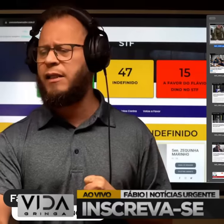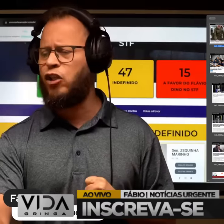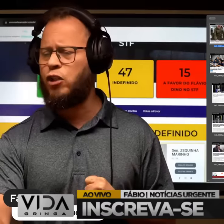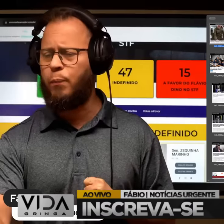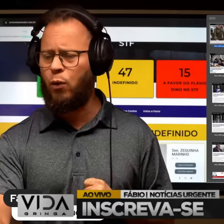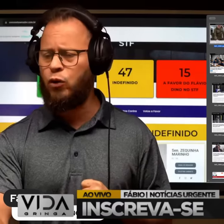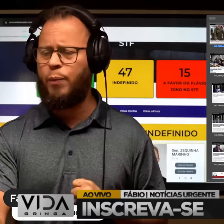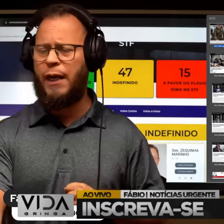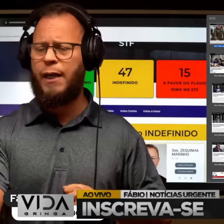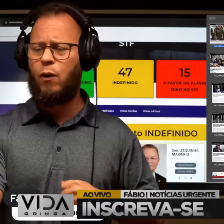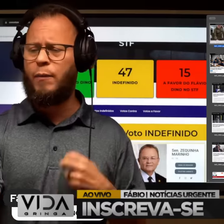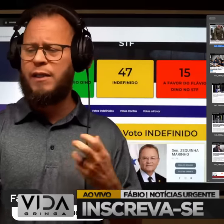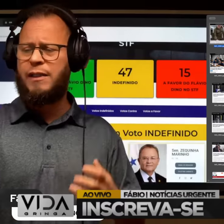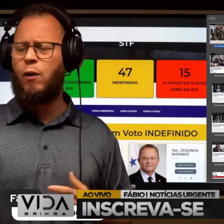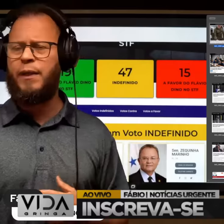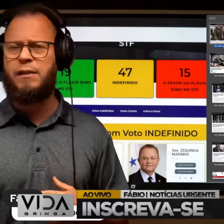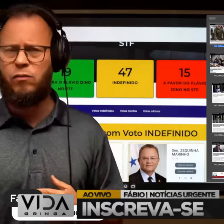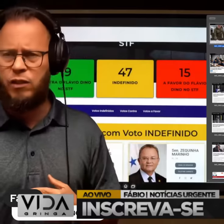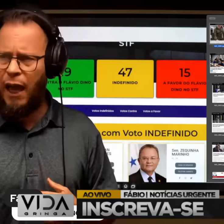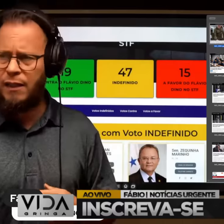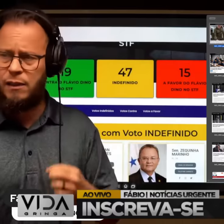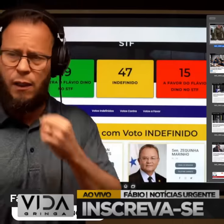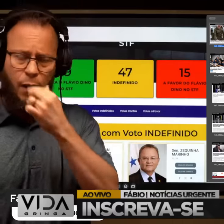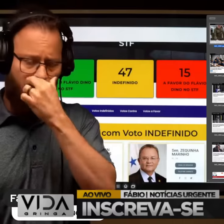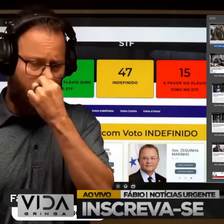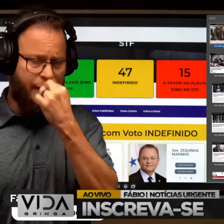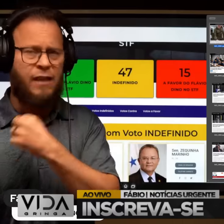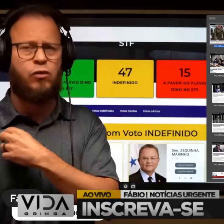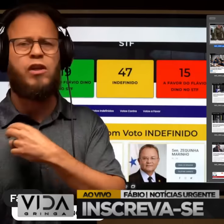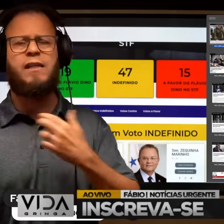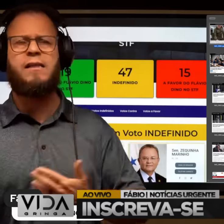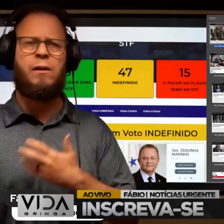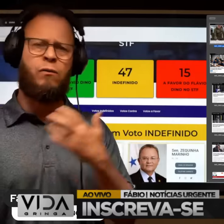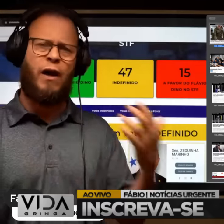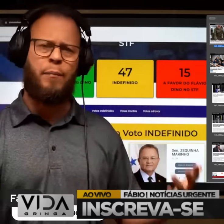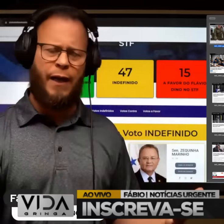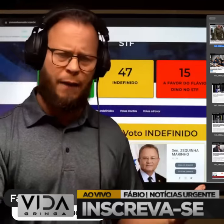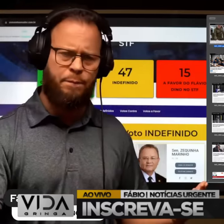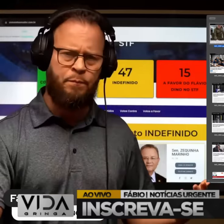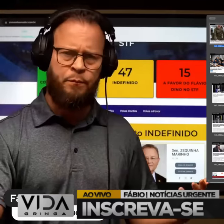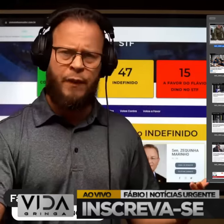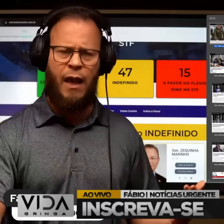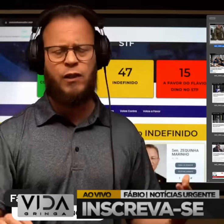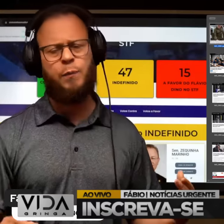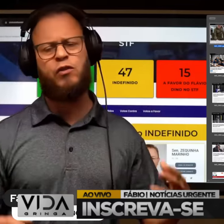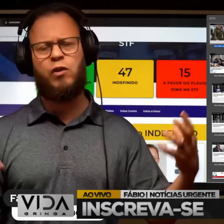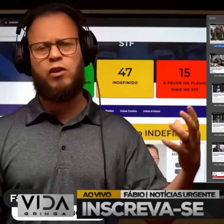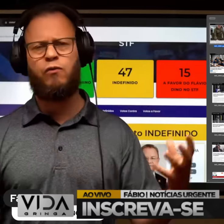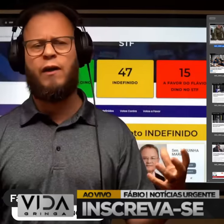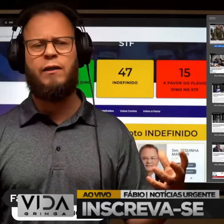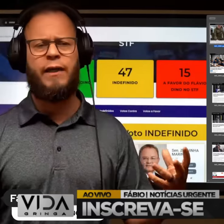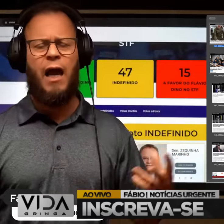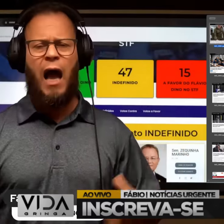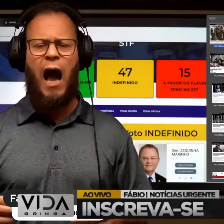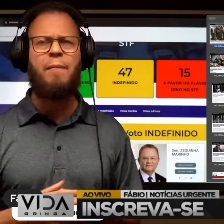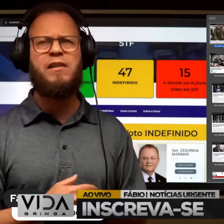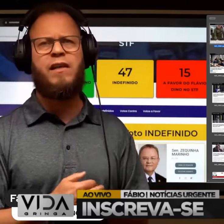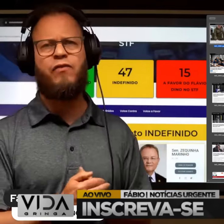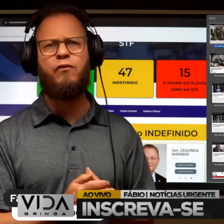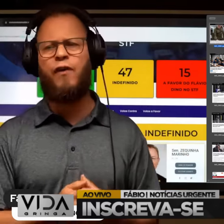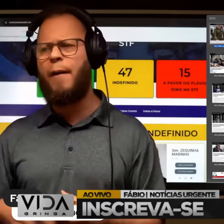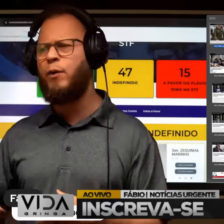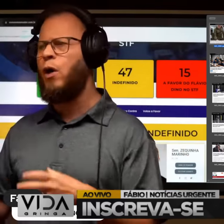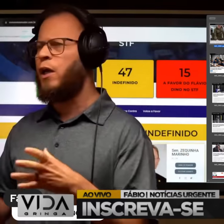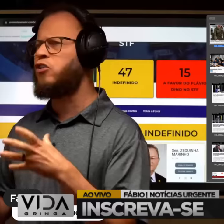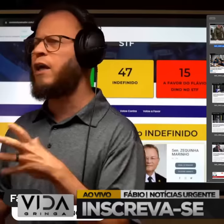se diz pronto para recomeçar a operação de Gaza. Exército israelense não vai parar, né? As pessoas estão falando aí, ah, mas você